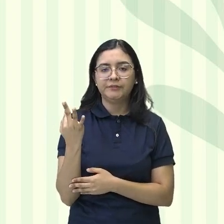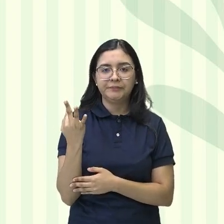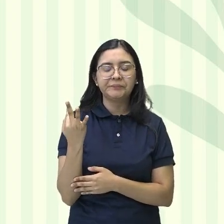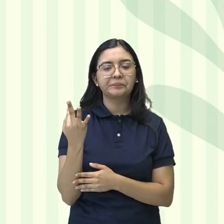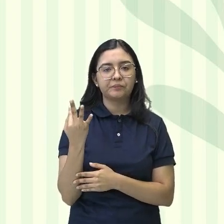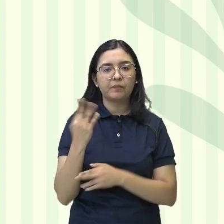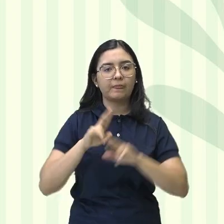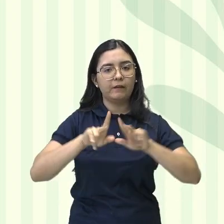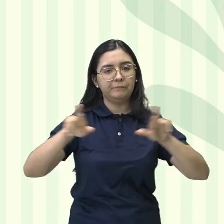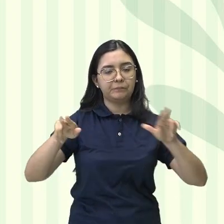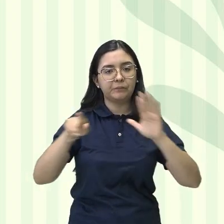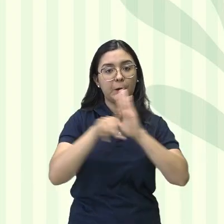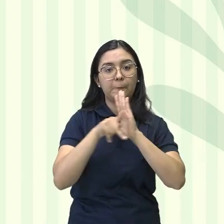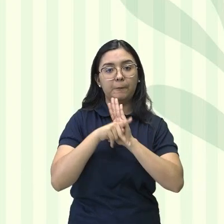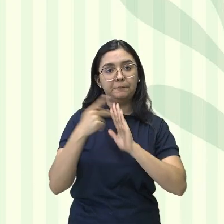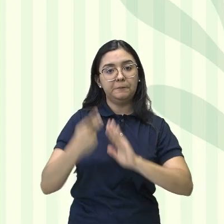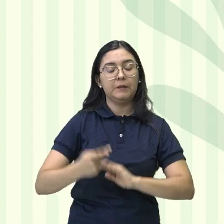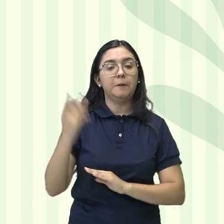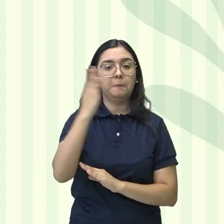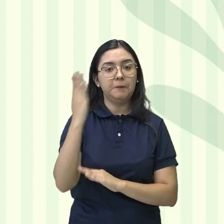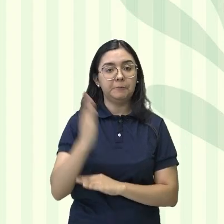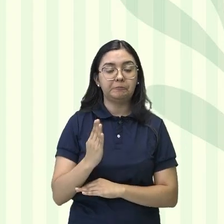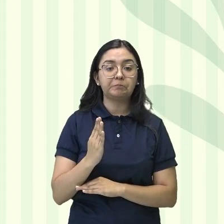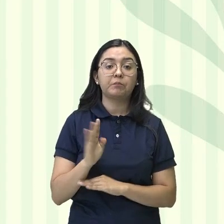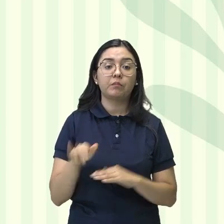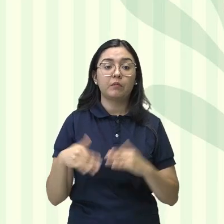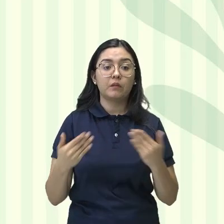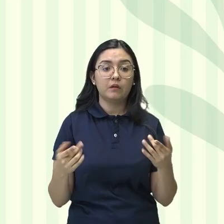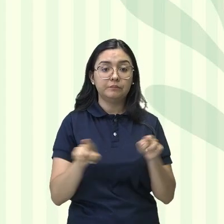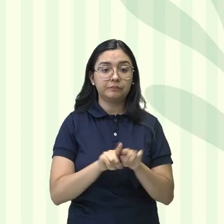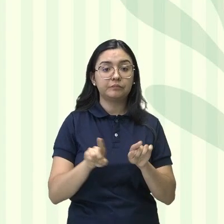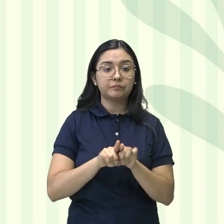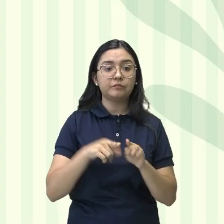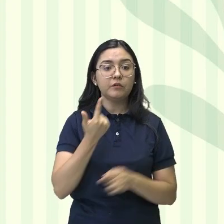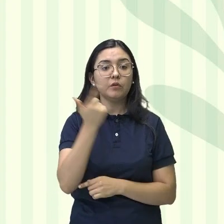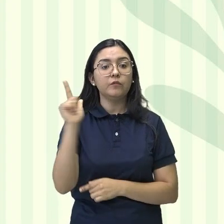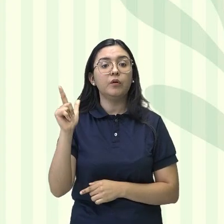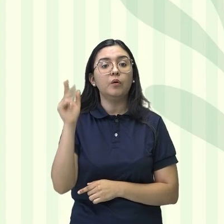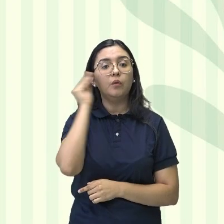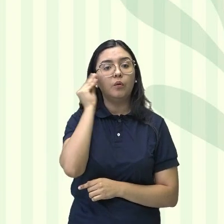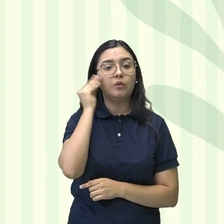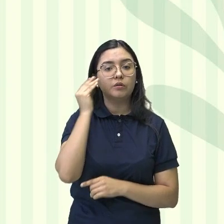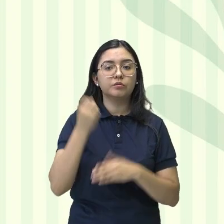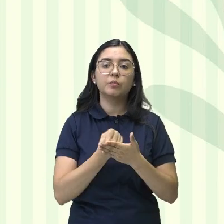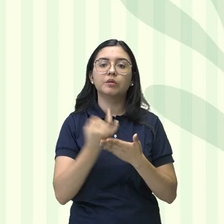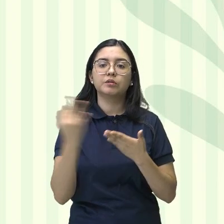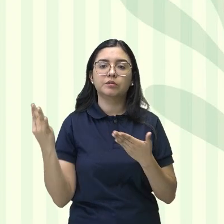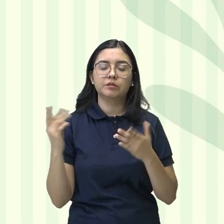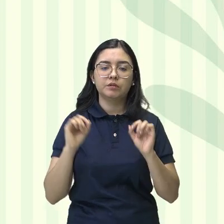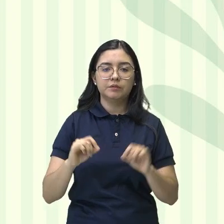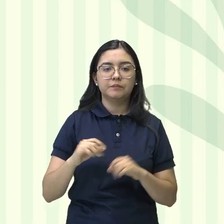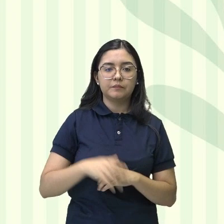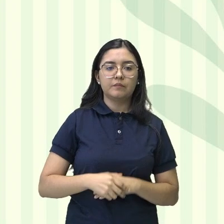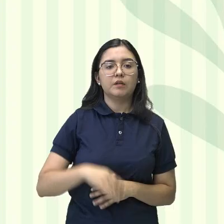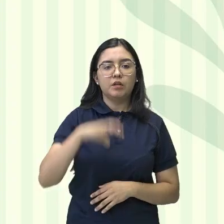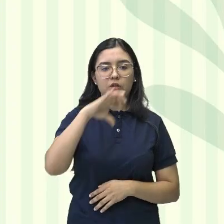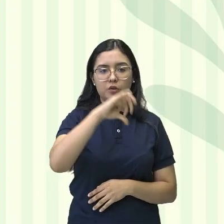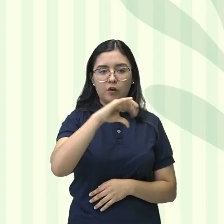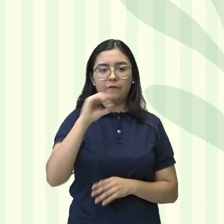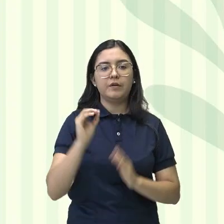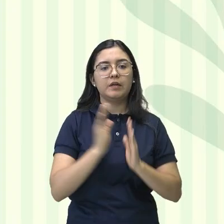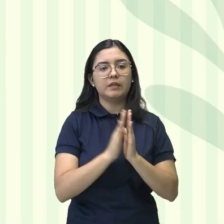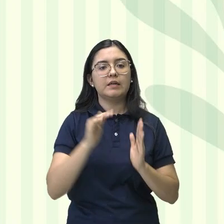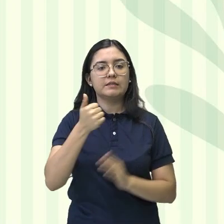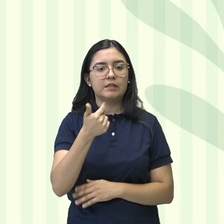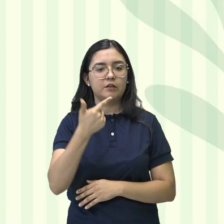de diversidade aqui no nosso país. E ainda vamos ver outros números, né? Olha só, de 90 a 120